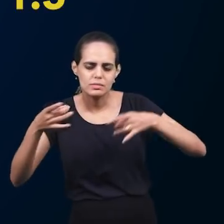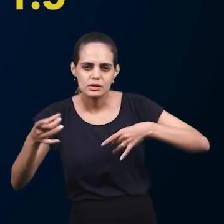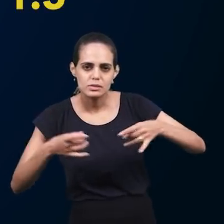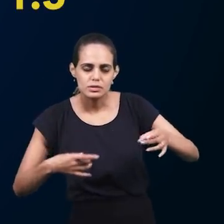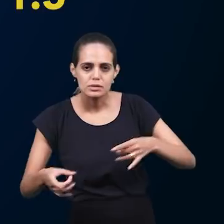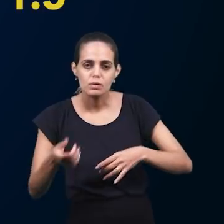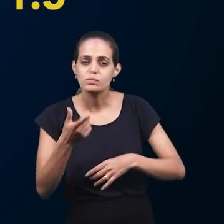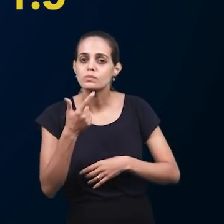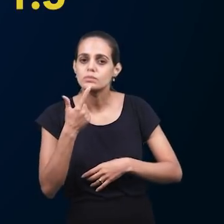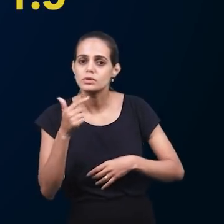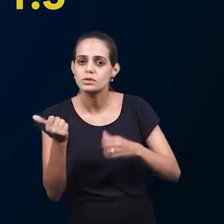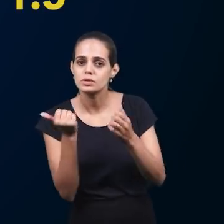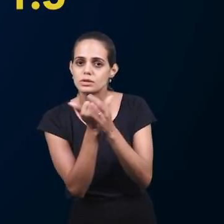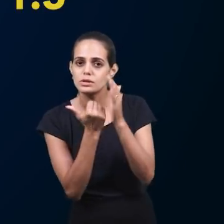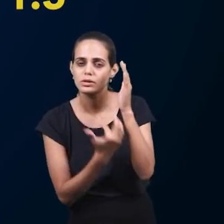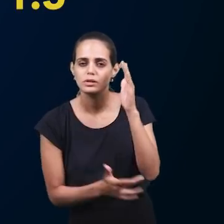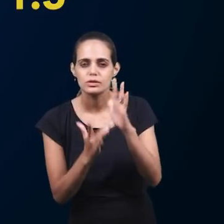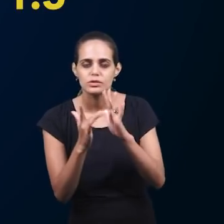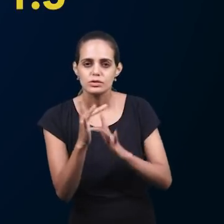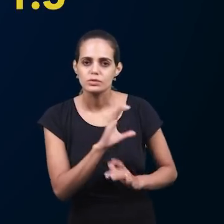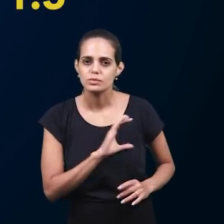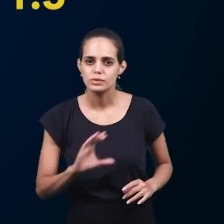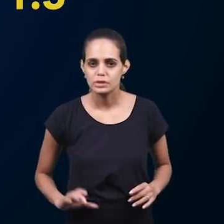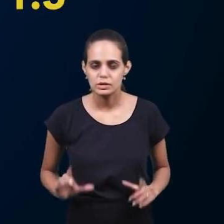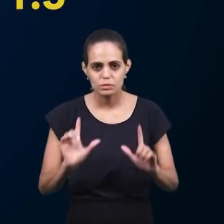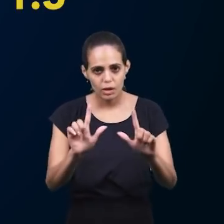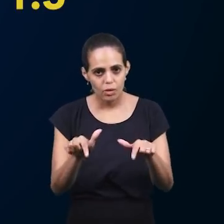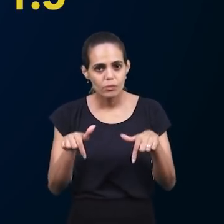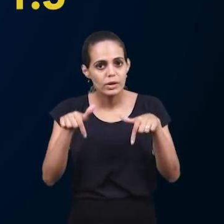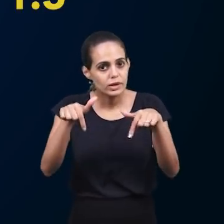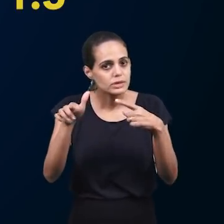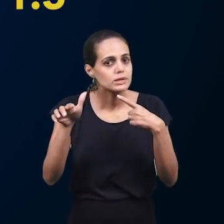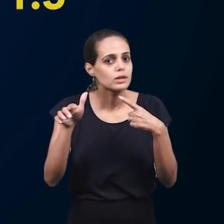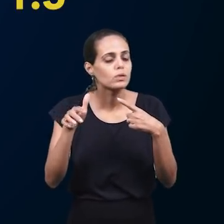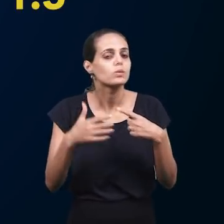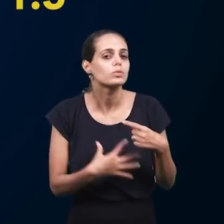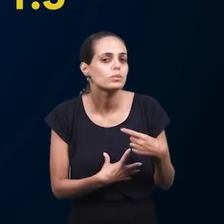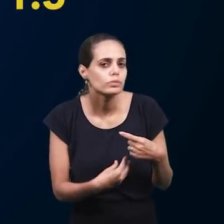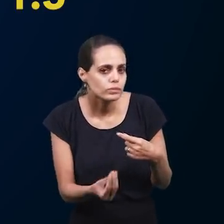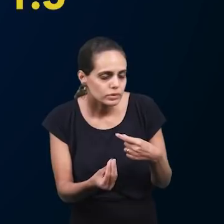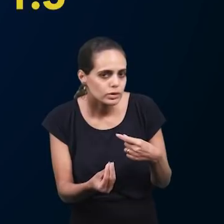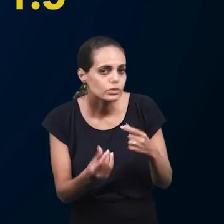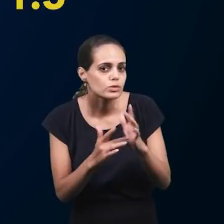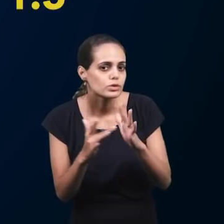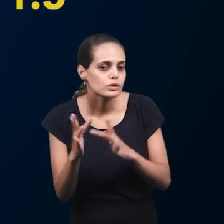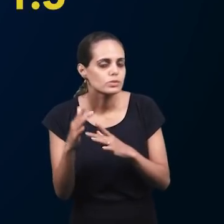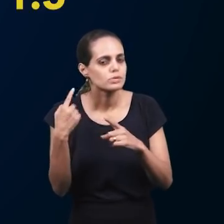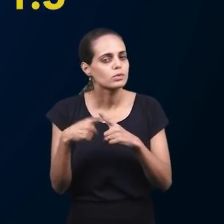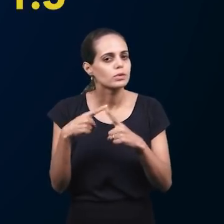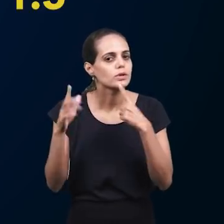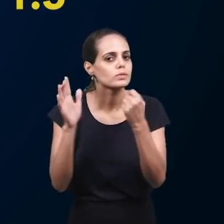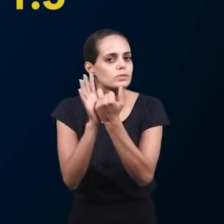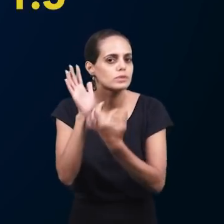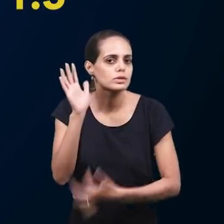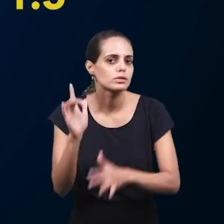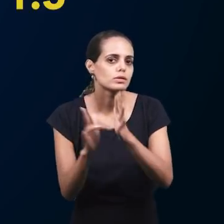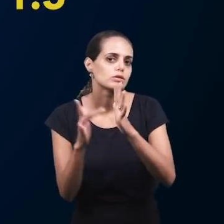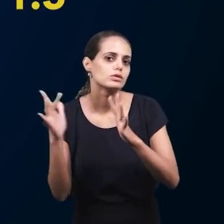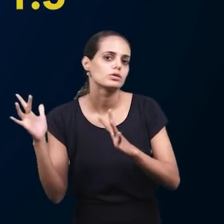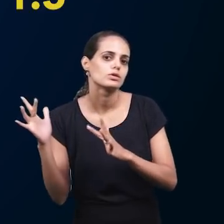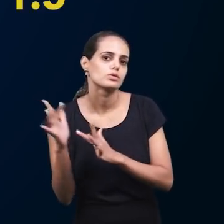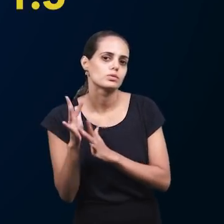Cristo, nós vemos a operação do Filho, porque é o sangue de Jesus que foi nos derramado